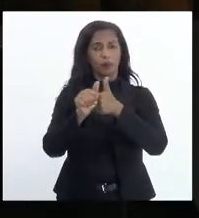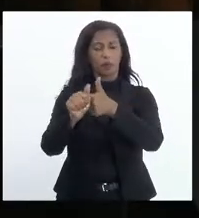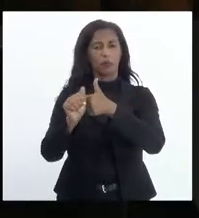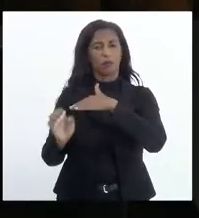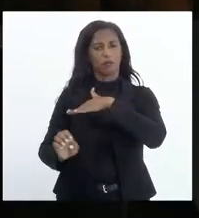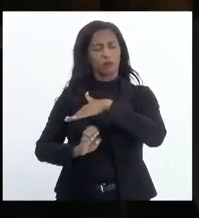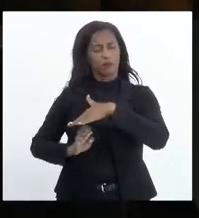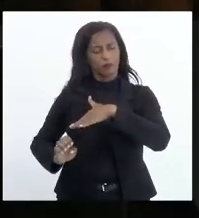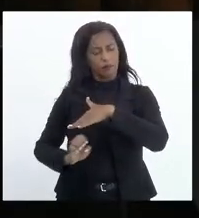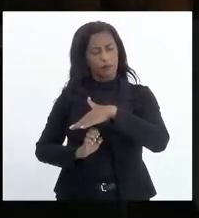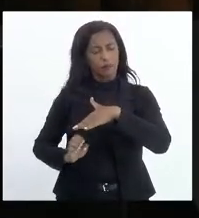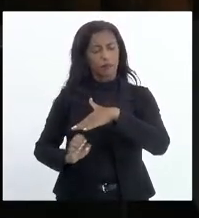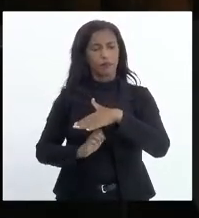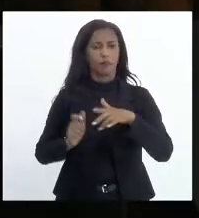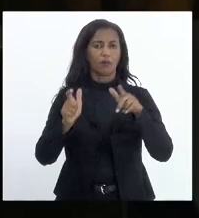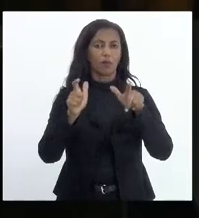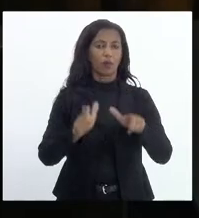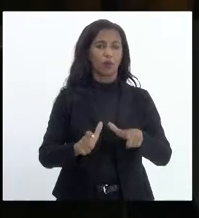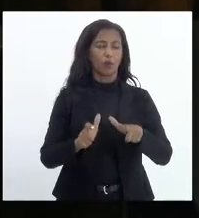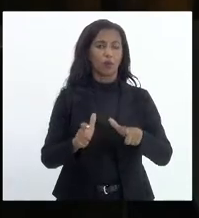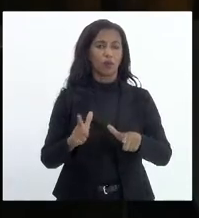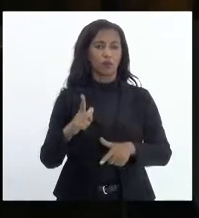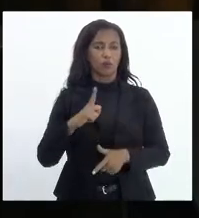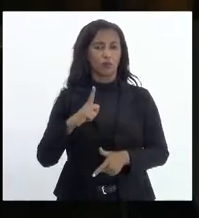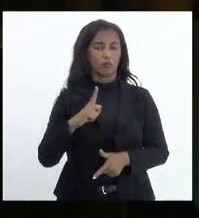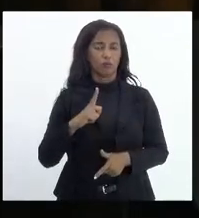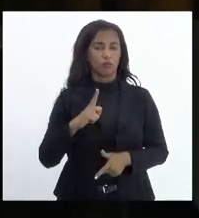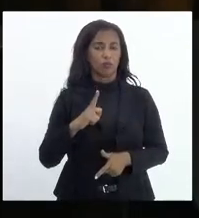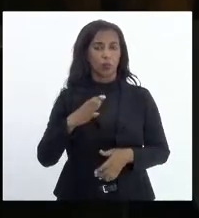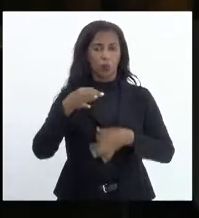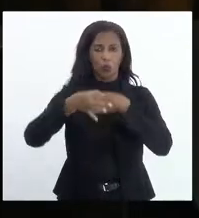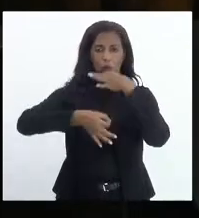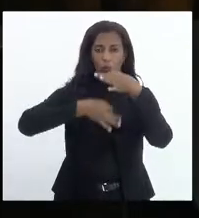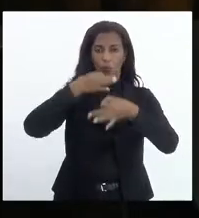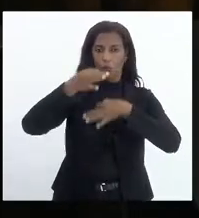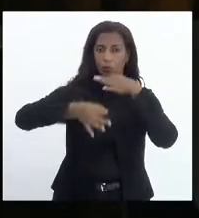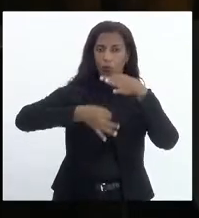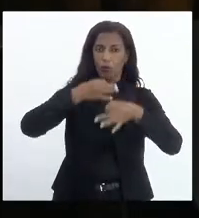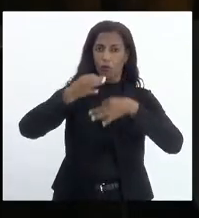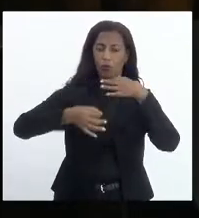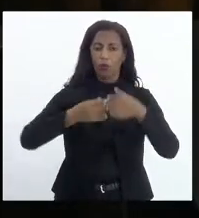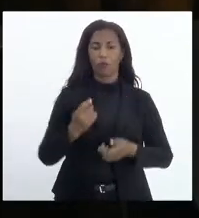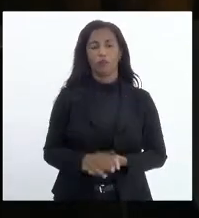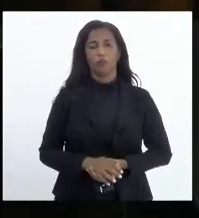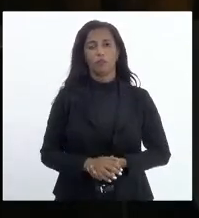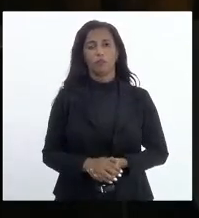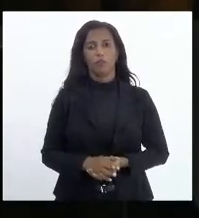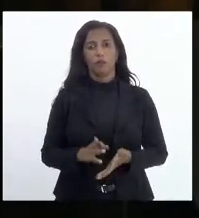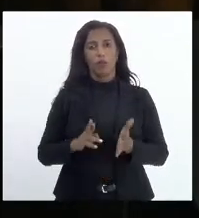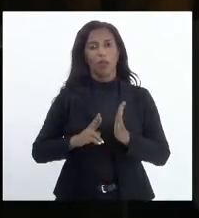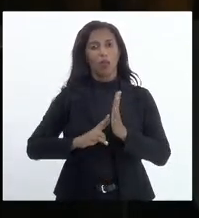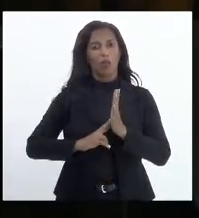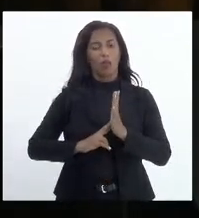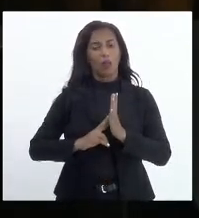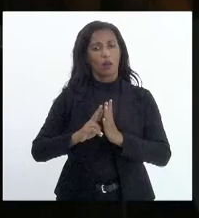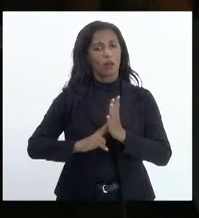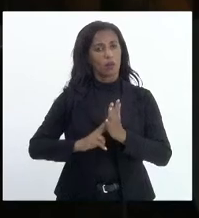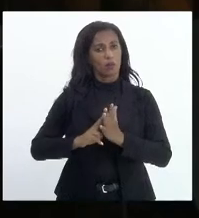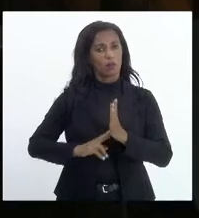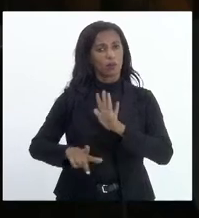empresariais onde foram apresentadas sugestões a regulamentação da Lei